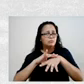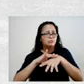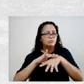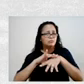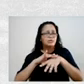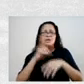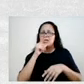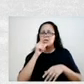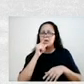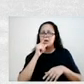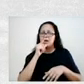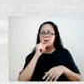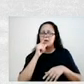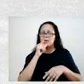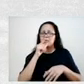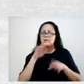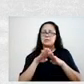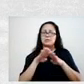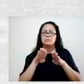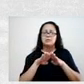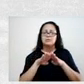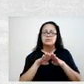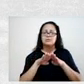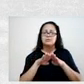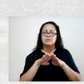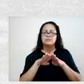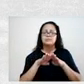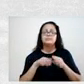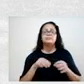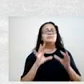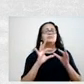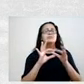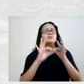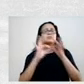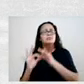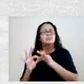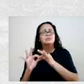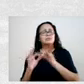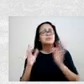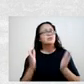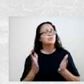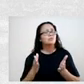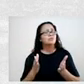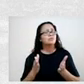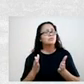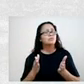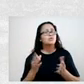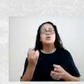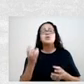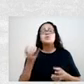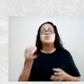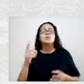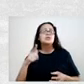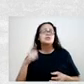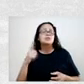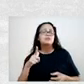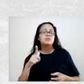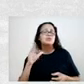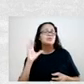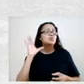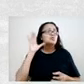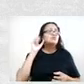a água que as pessoas bebiam. Façam uma relação com o que acontece atualmente. Quantas vezes vocês escutaram que essa